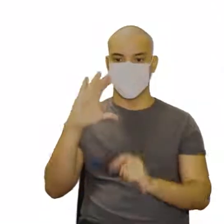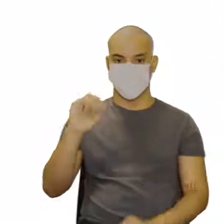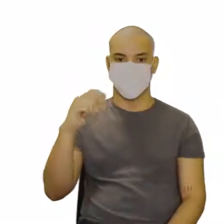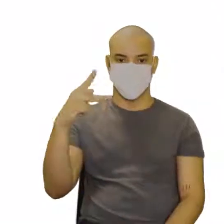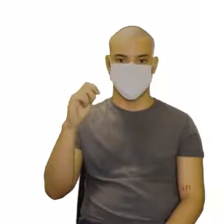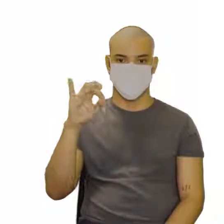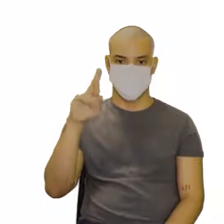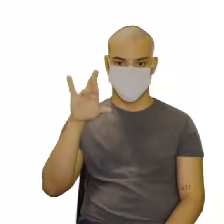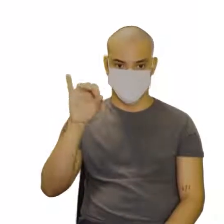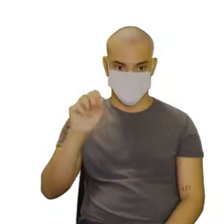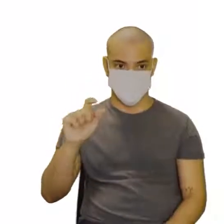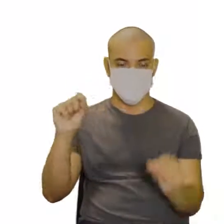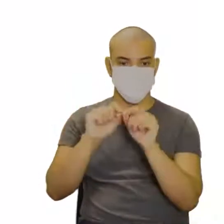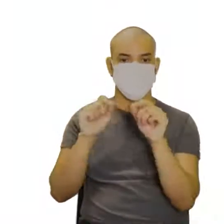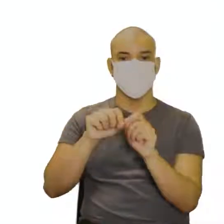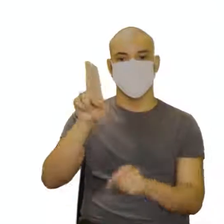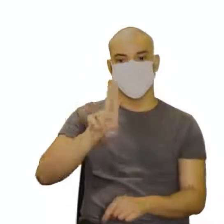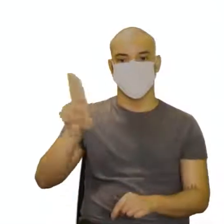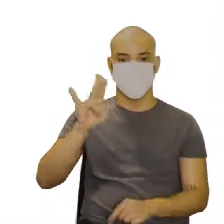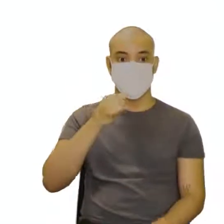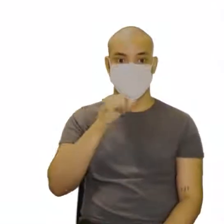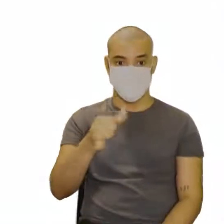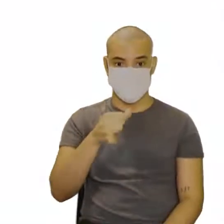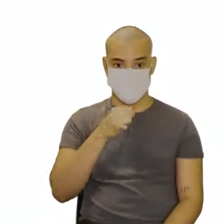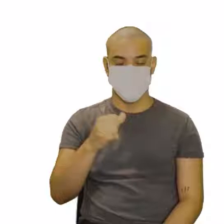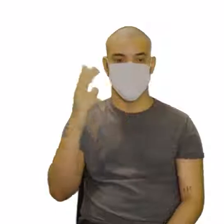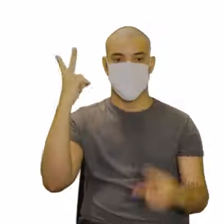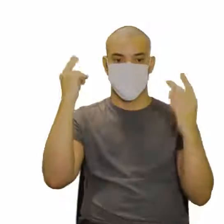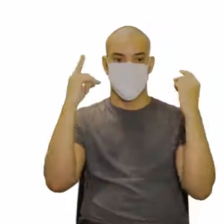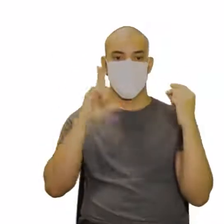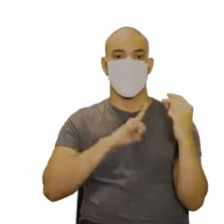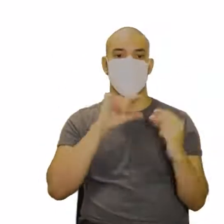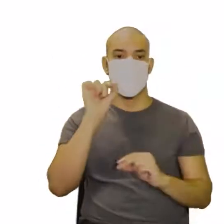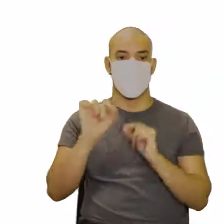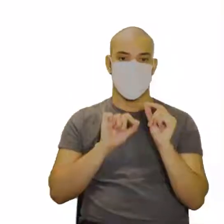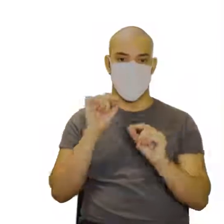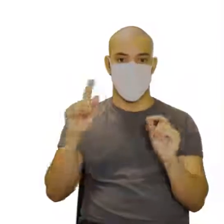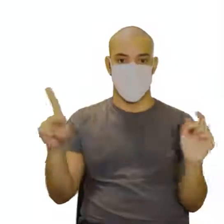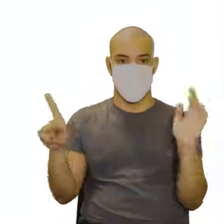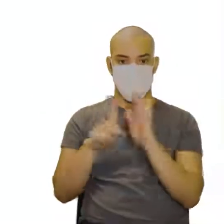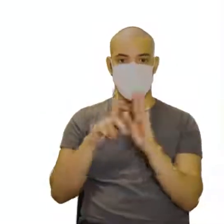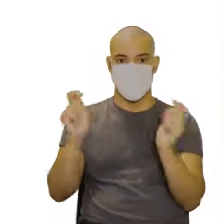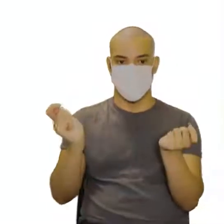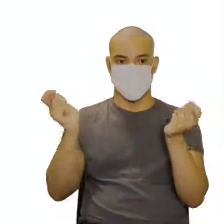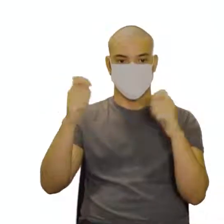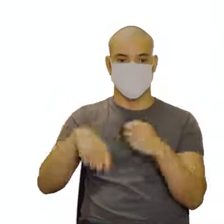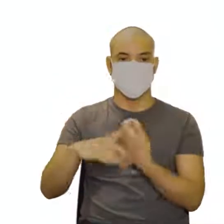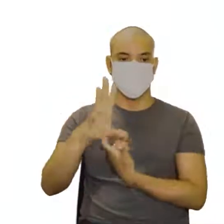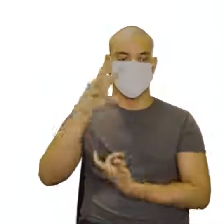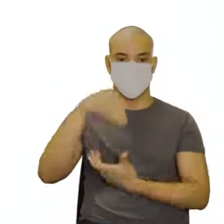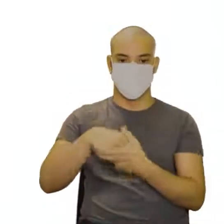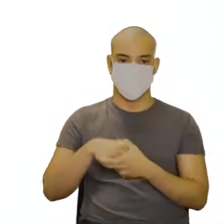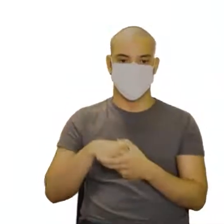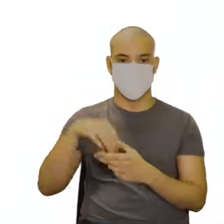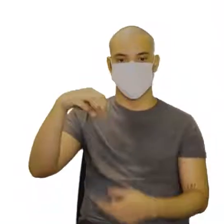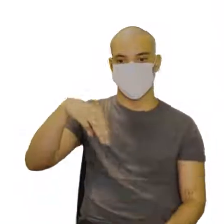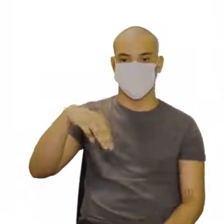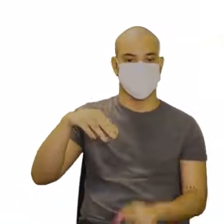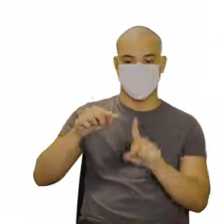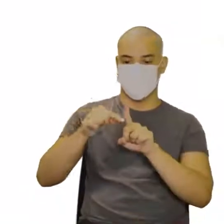capacitores fabricados e usados em circuitos elétricos normalmente têm capacidade da ordem que?